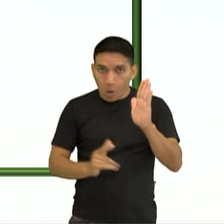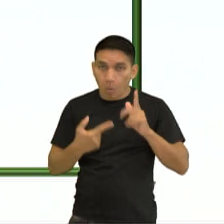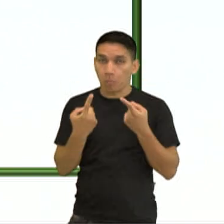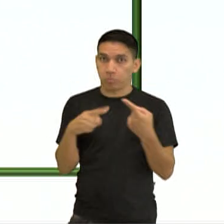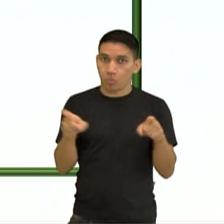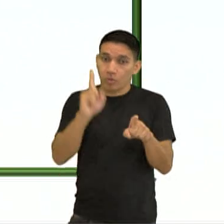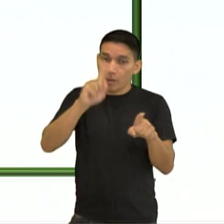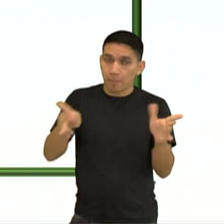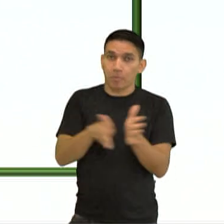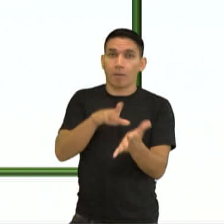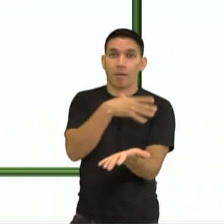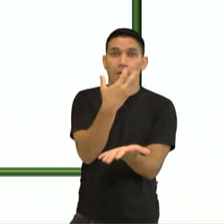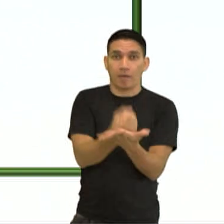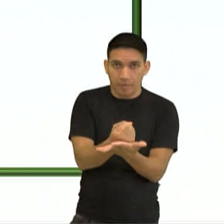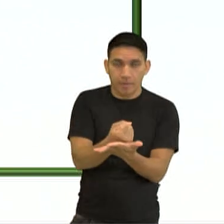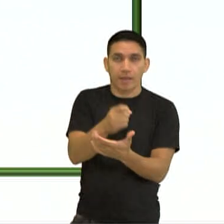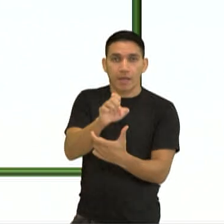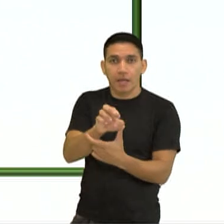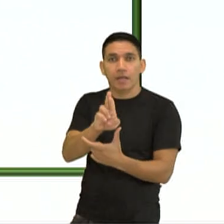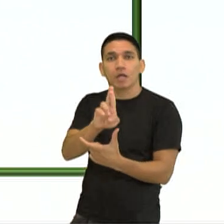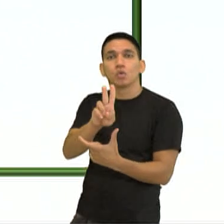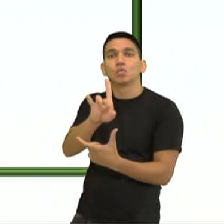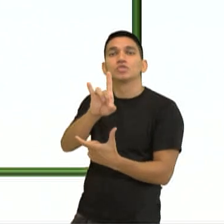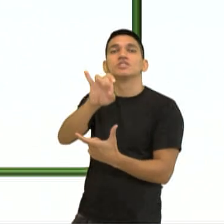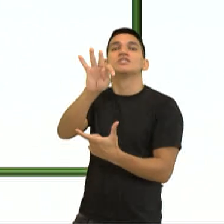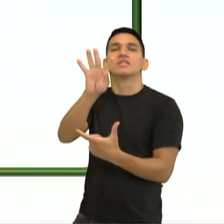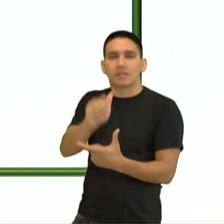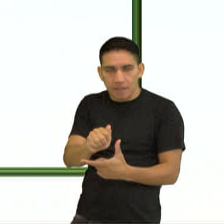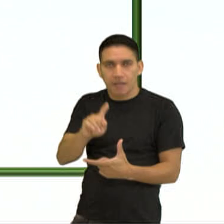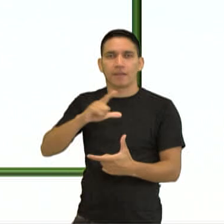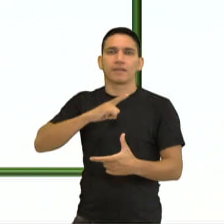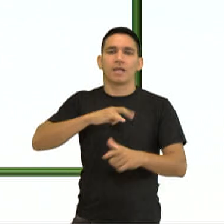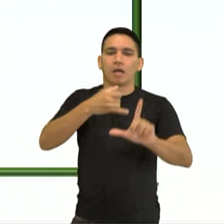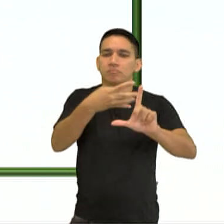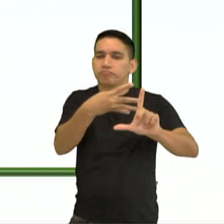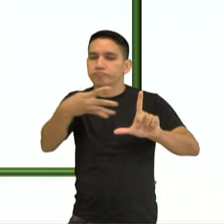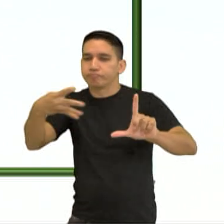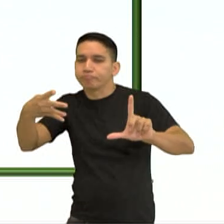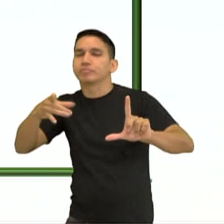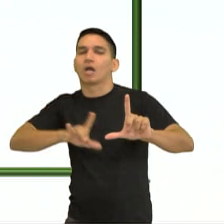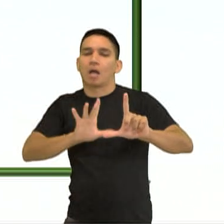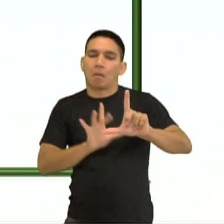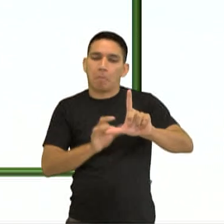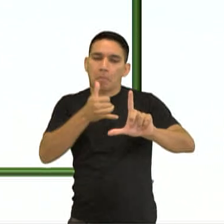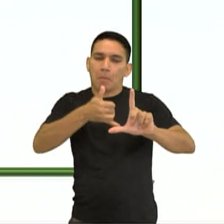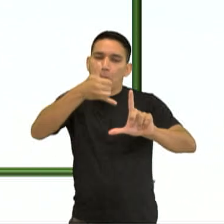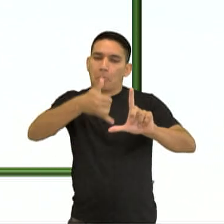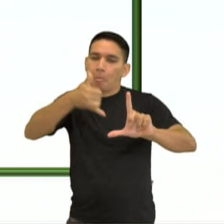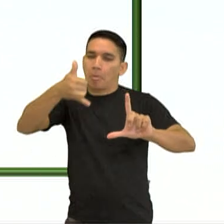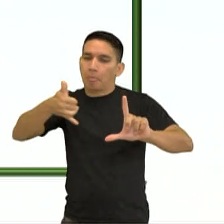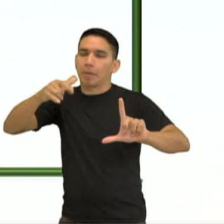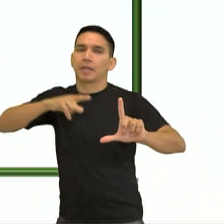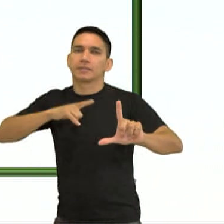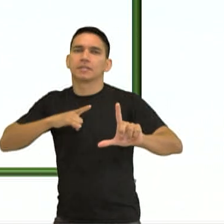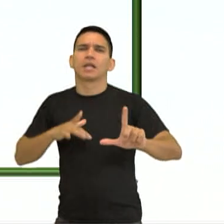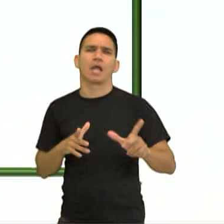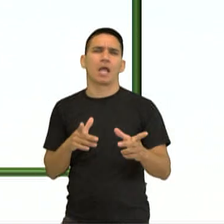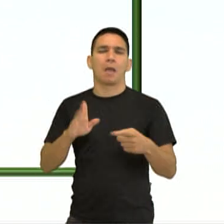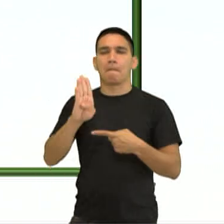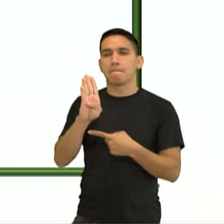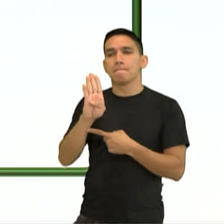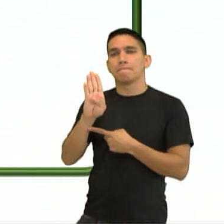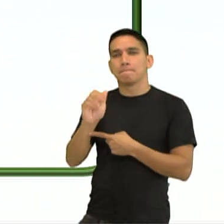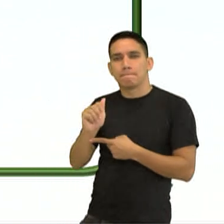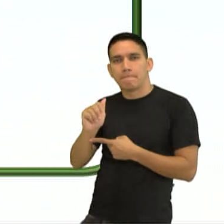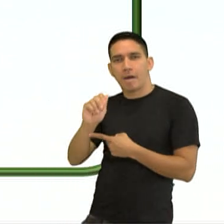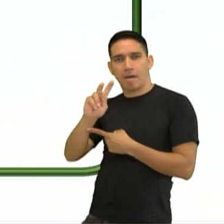música erudita, uma música composta por partituras, né? A gente citou ali do Bach, do Vivaldi, vai ficar para um